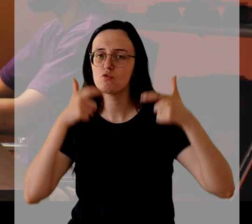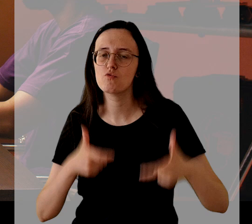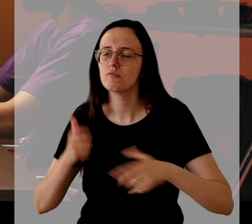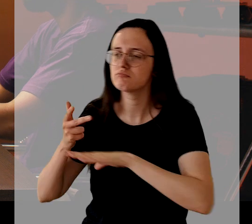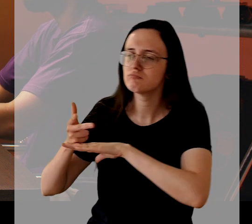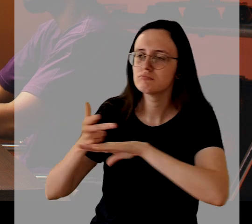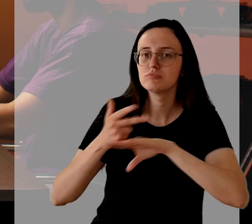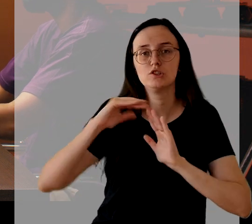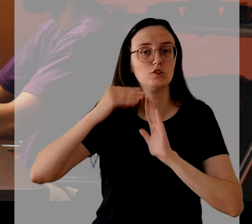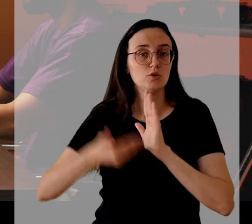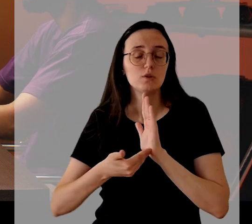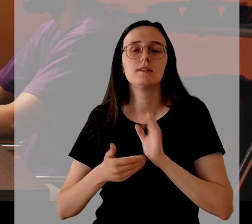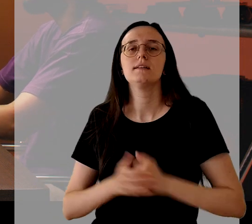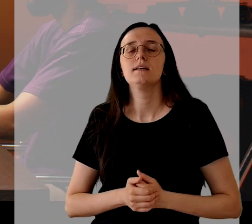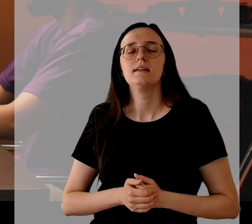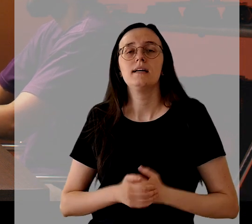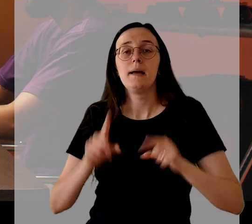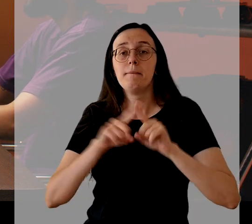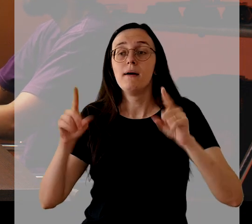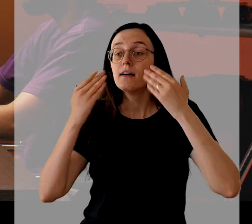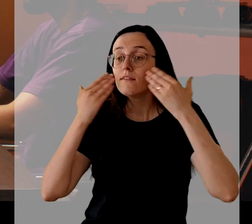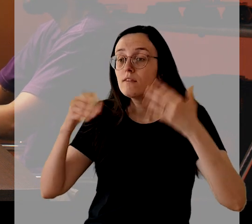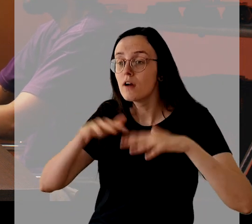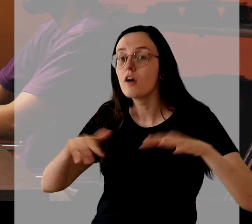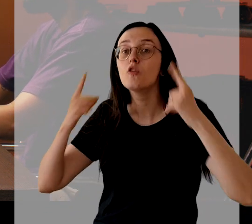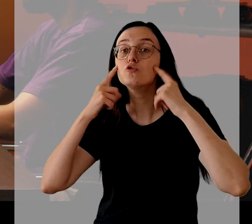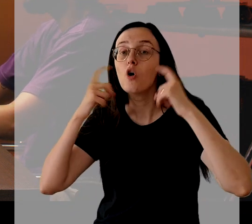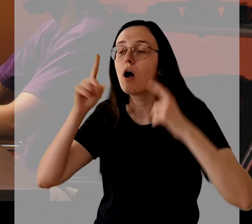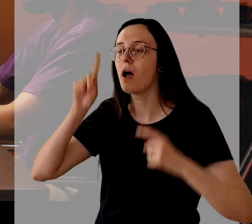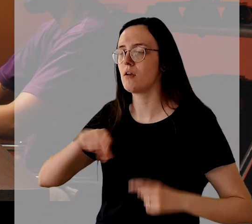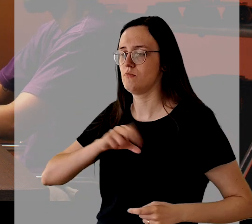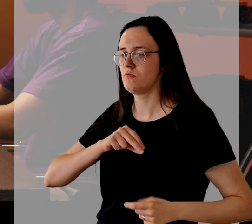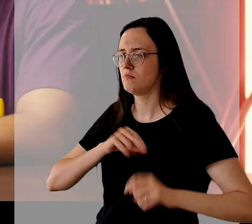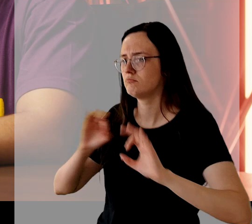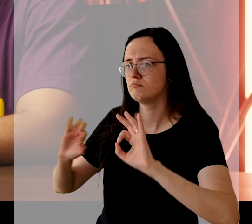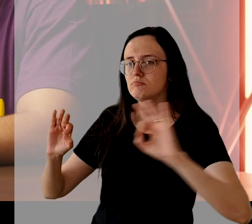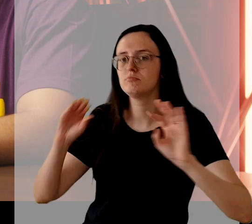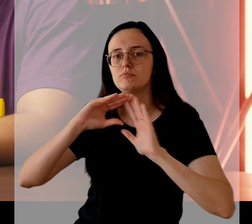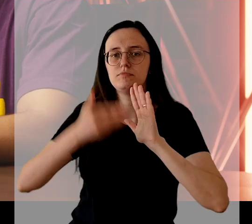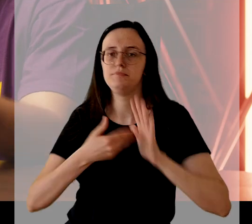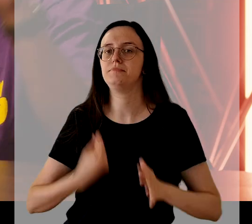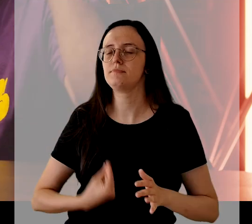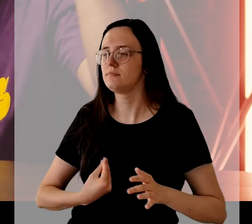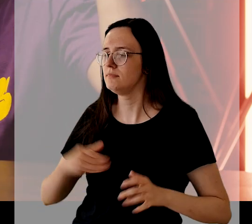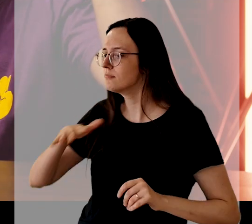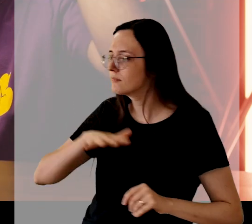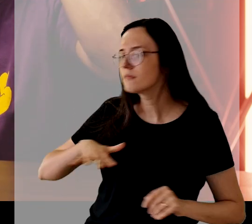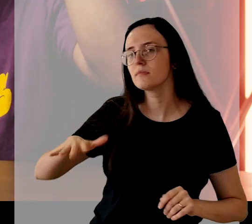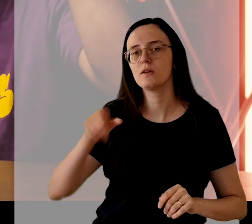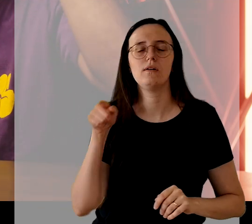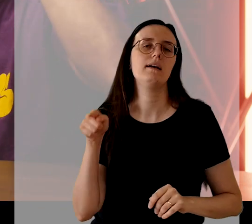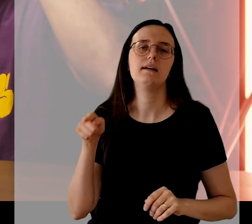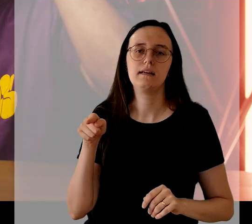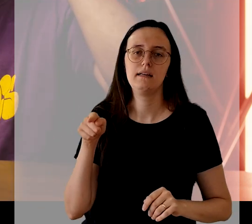do lugar da filmagem mesmo. A linha de frente vai ser o microfonista, que é a pessoa que vai estar